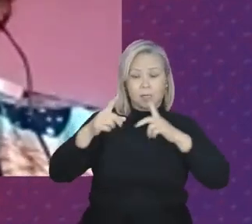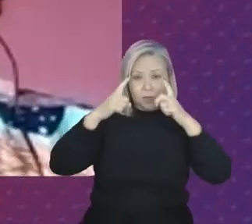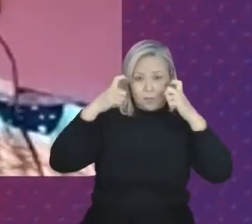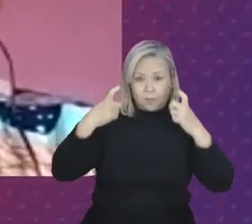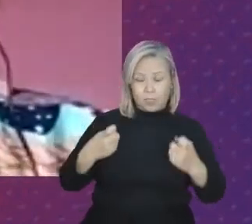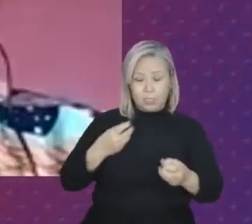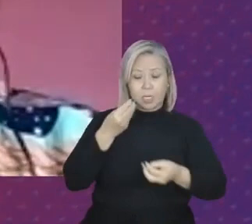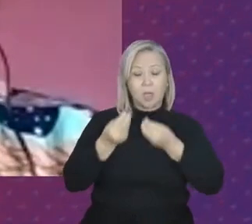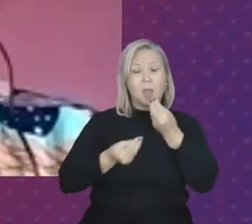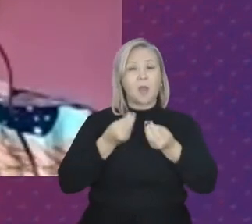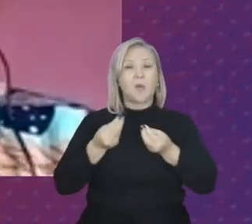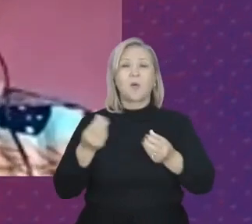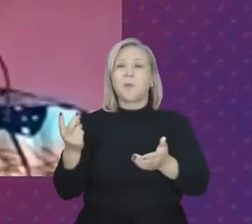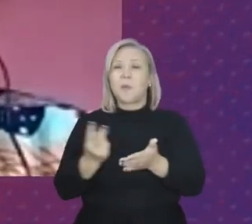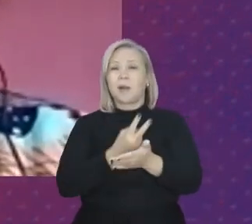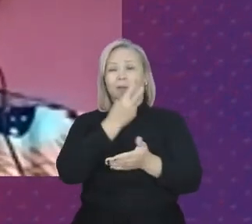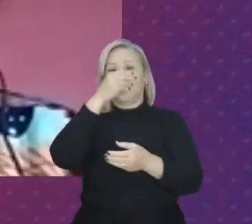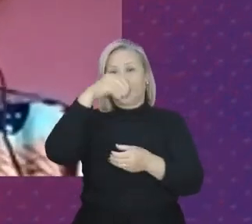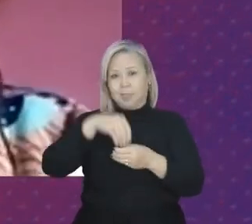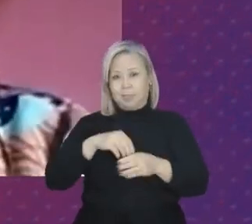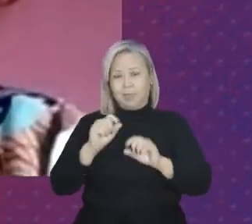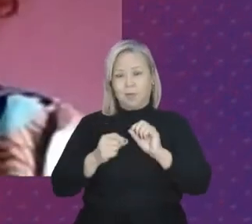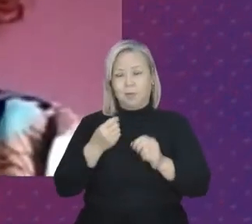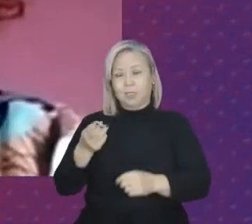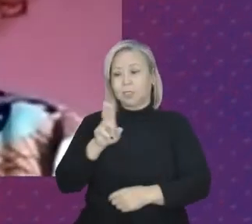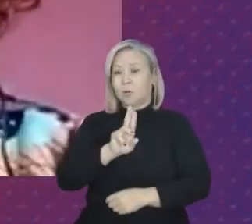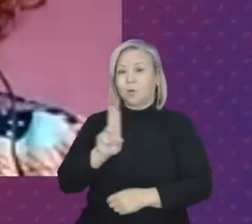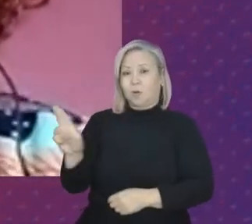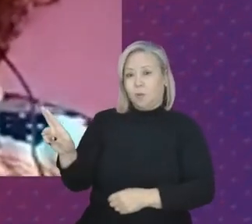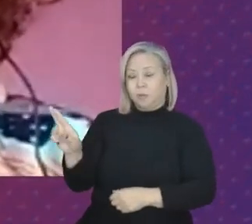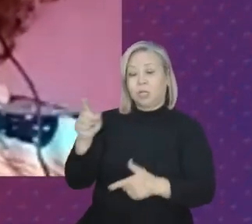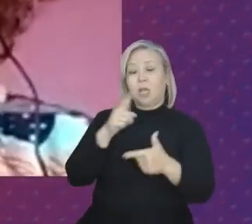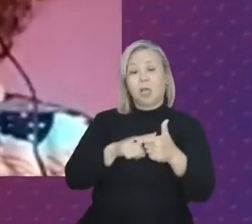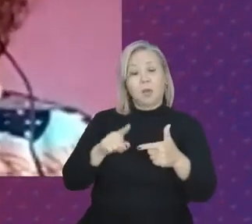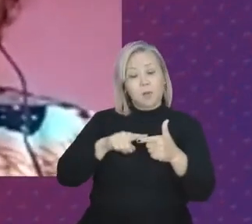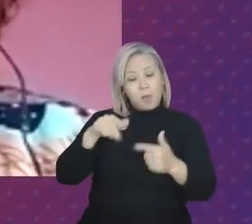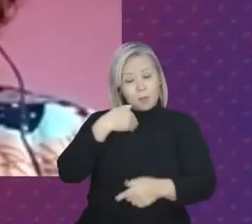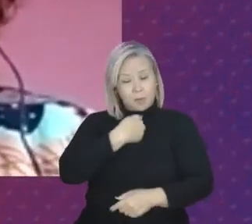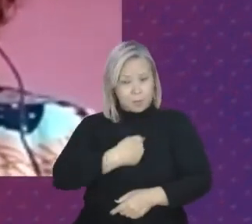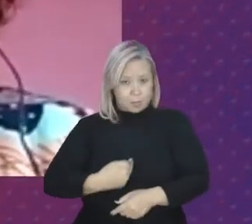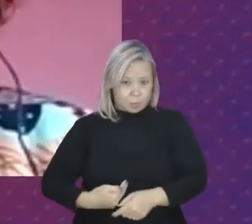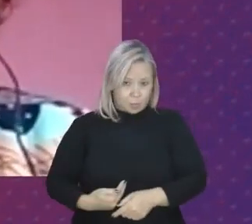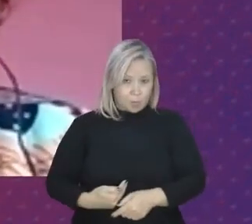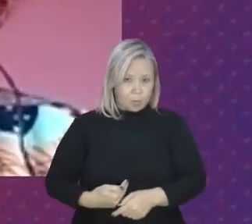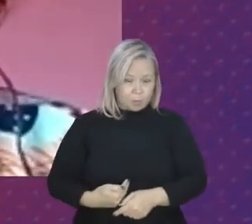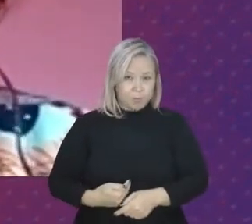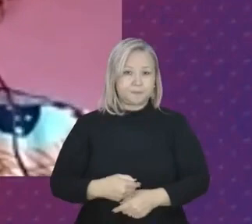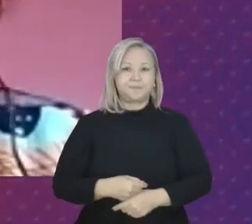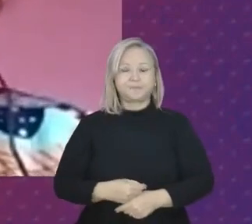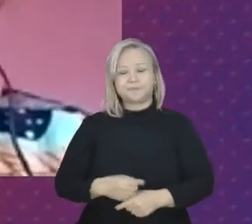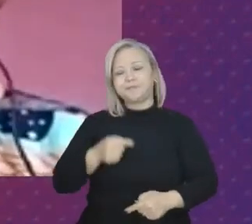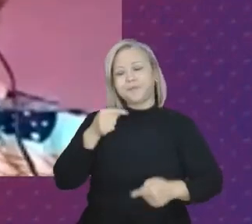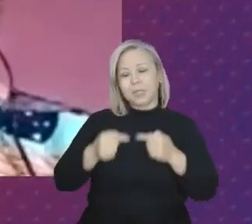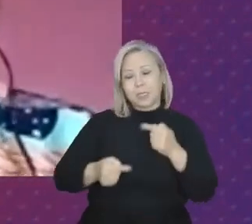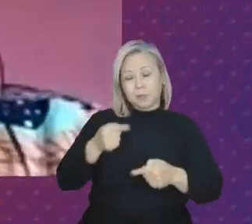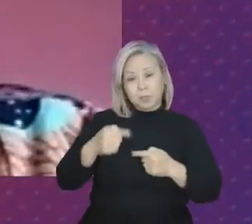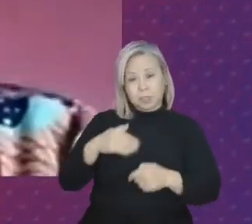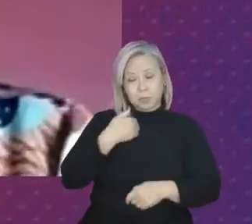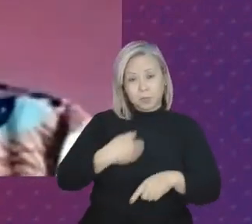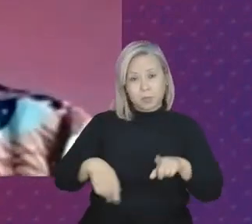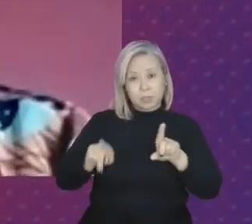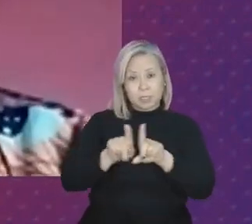como é que isso se coloca dentro do que a gente está chamando de problemas públicos e de políticas públicas.